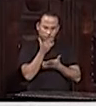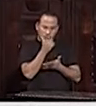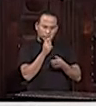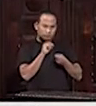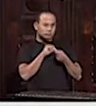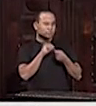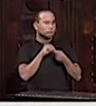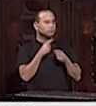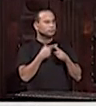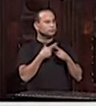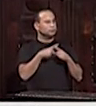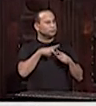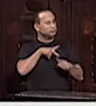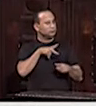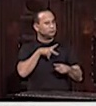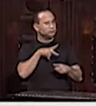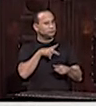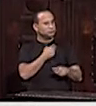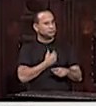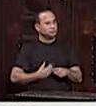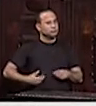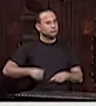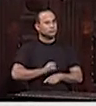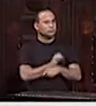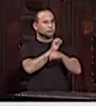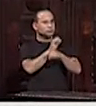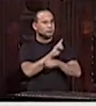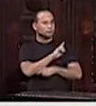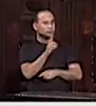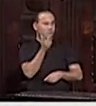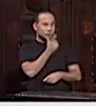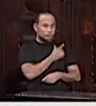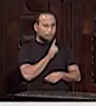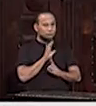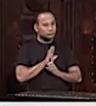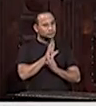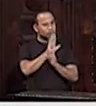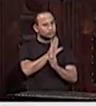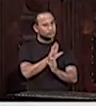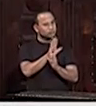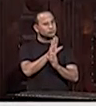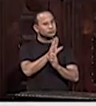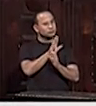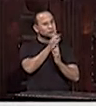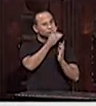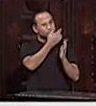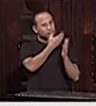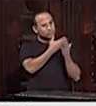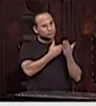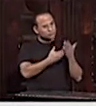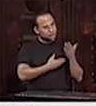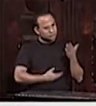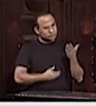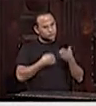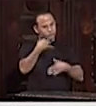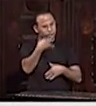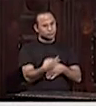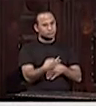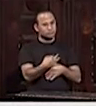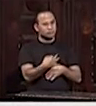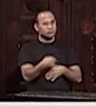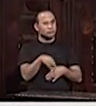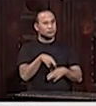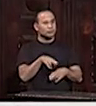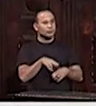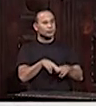feito, porque o próprio governo do Estado não consegue apresentar um relatório decente sobre esse